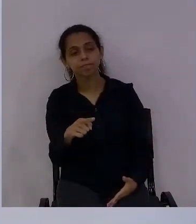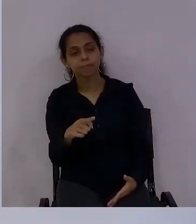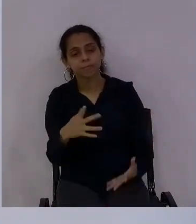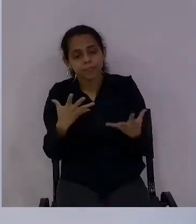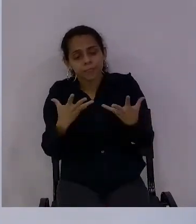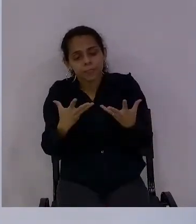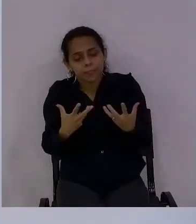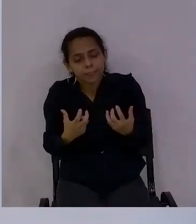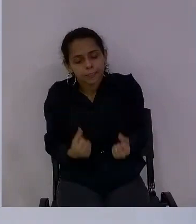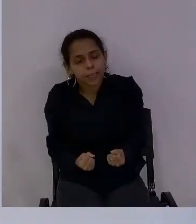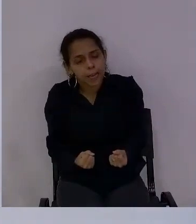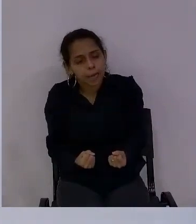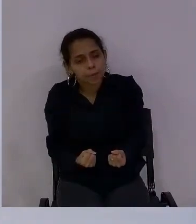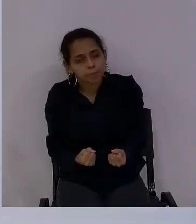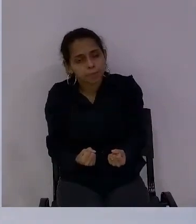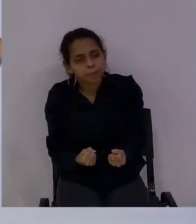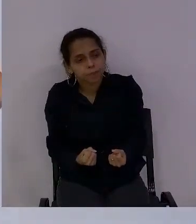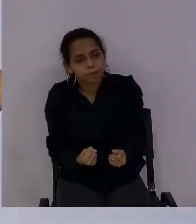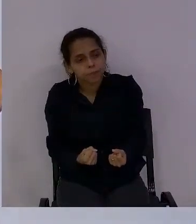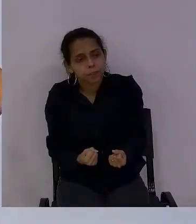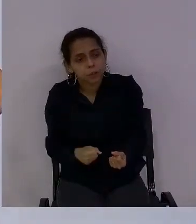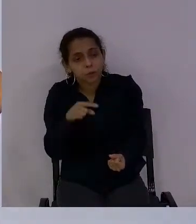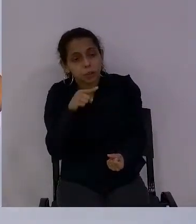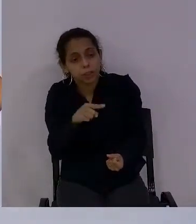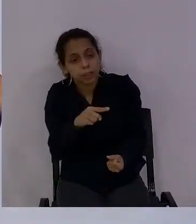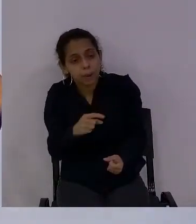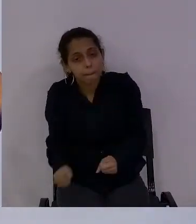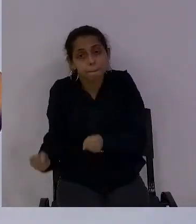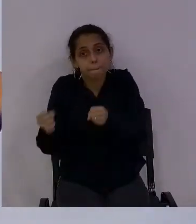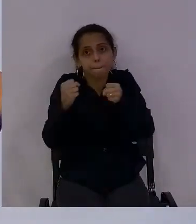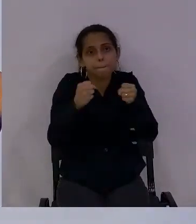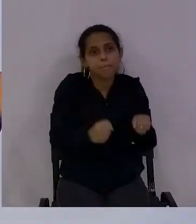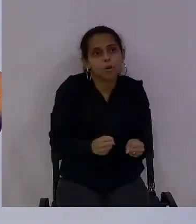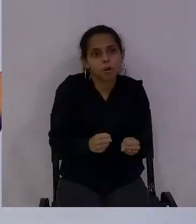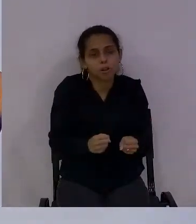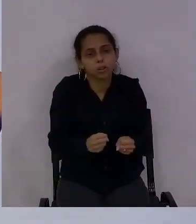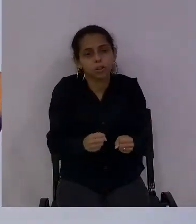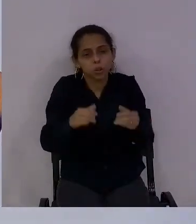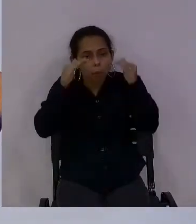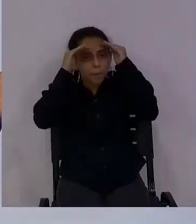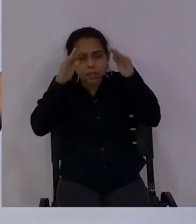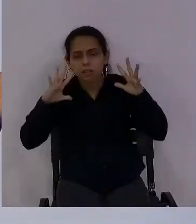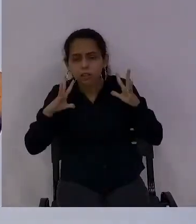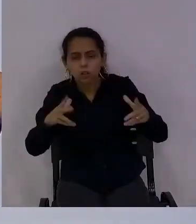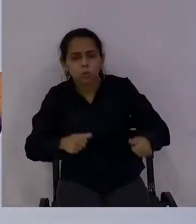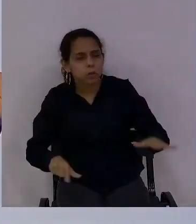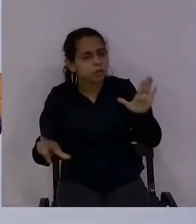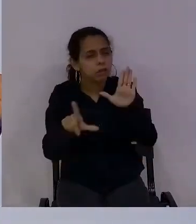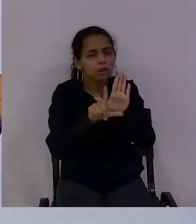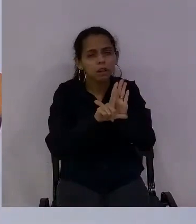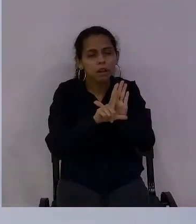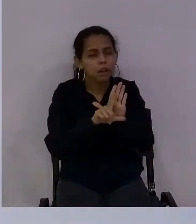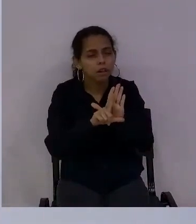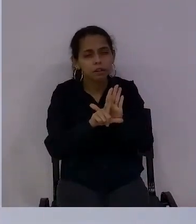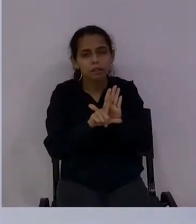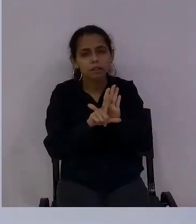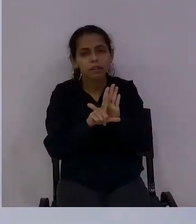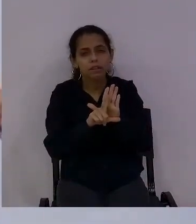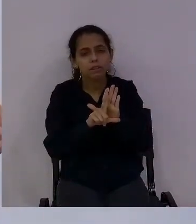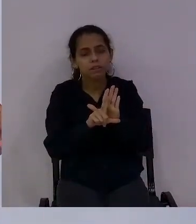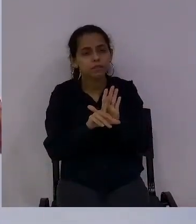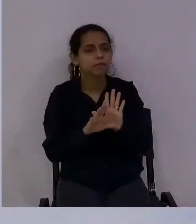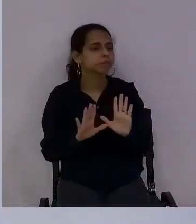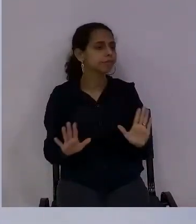a ideia da mínima capacidade de cumprir a lei, você está ignorando o fato de que, primeiro, você é incapaz, de que, segundo, Deus já fez